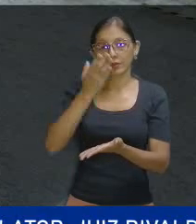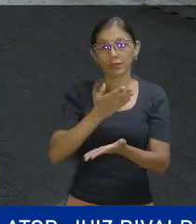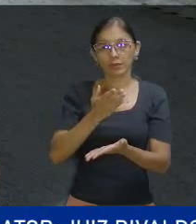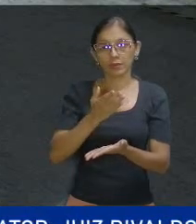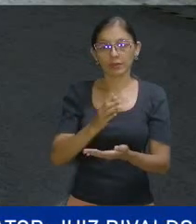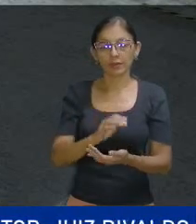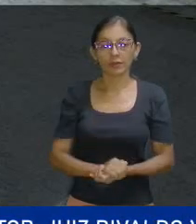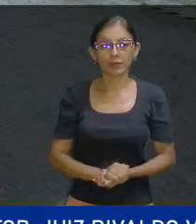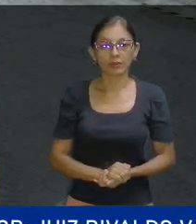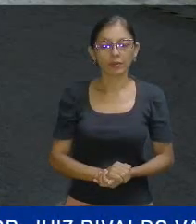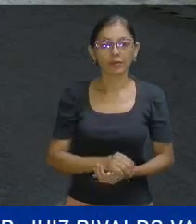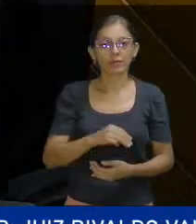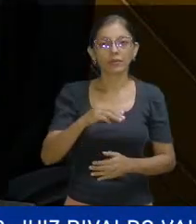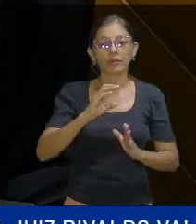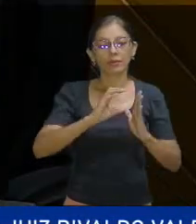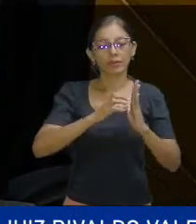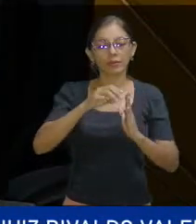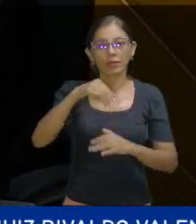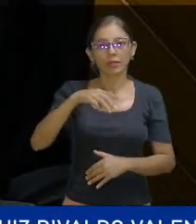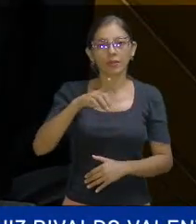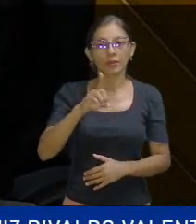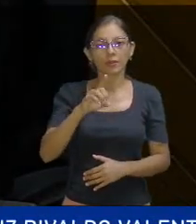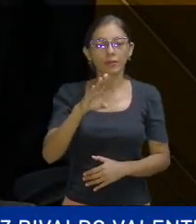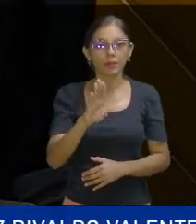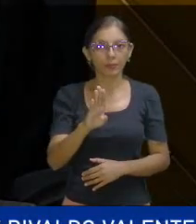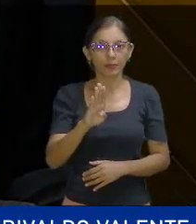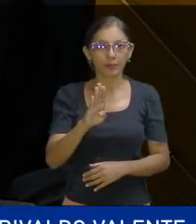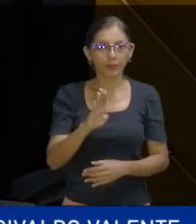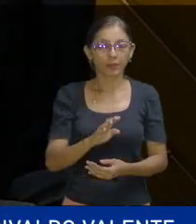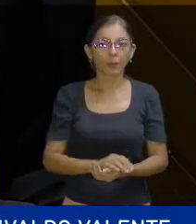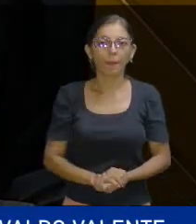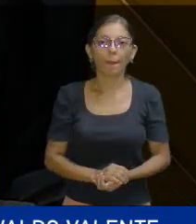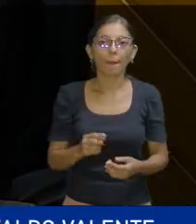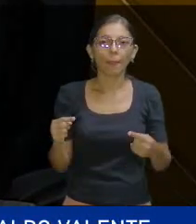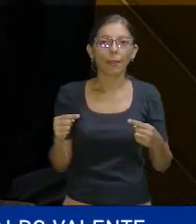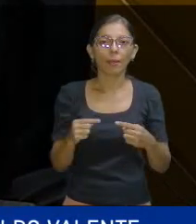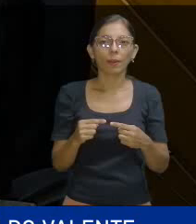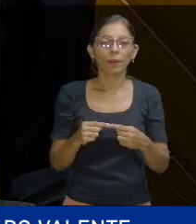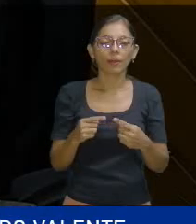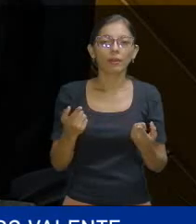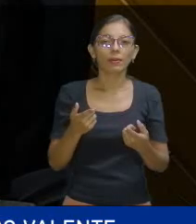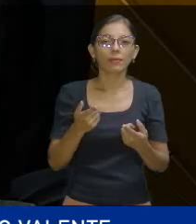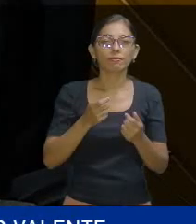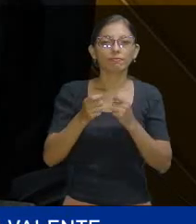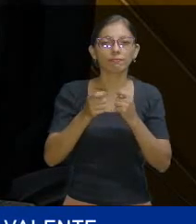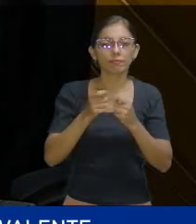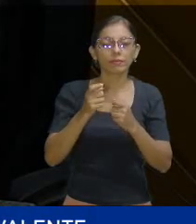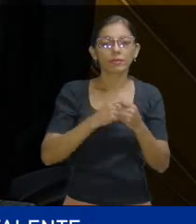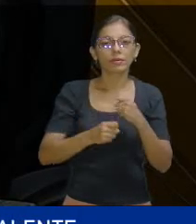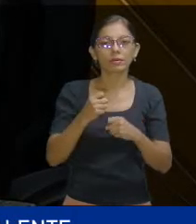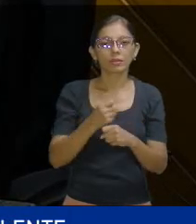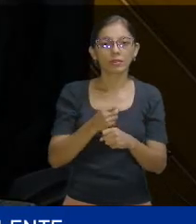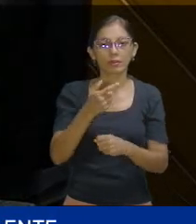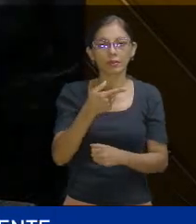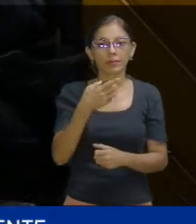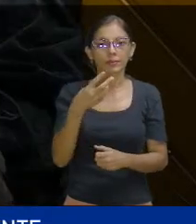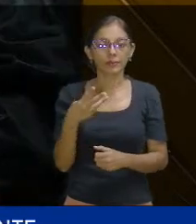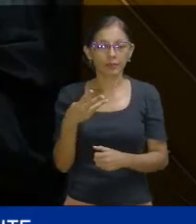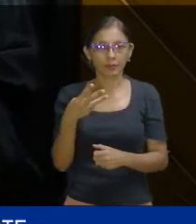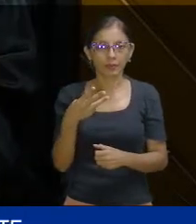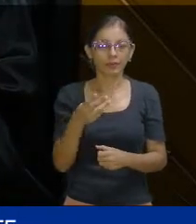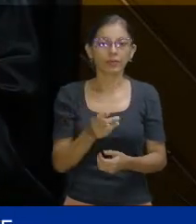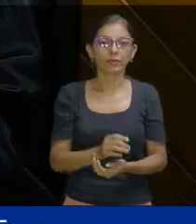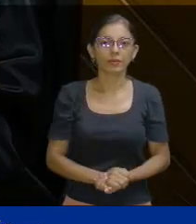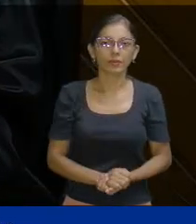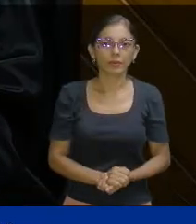anual do Diretório Estadual do Movimento Democrático Brasileiro. Imagem plano plenário, agora foco no juiz Rivaldo Valente. Após o